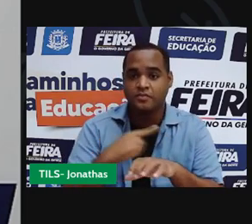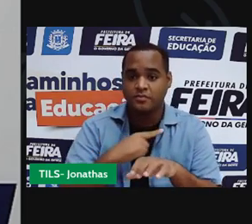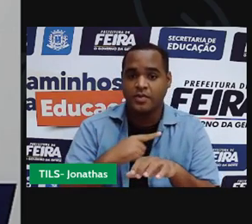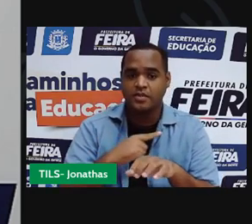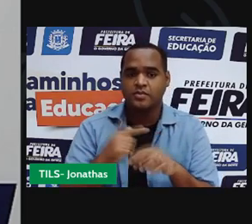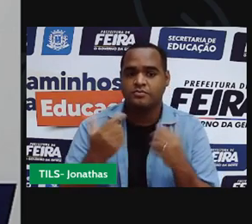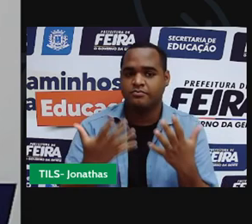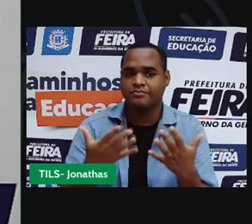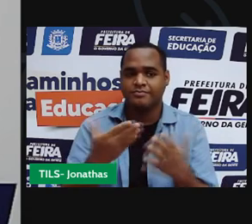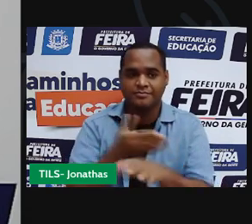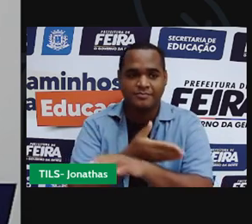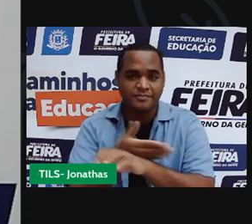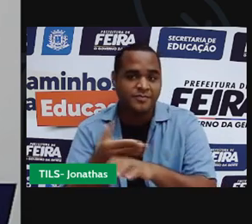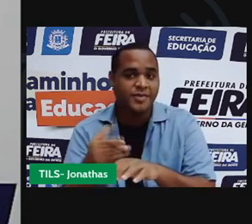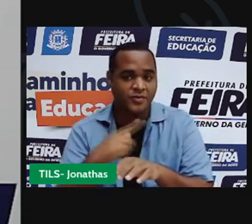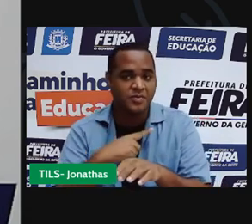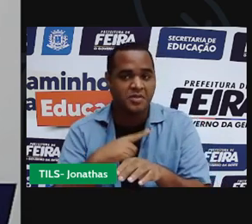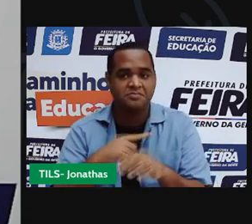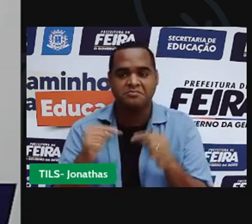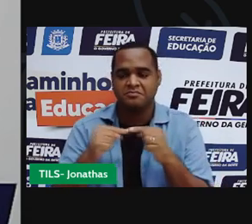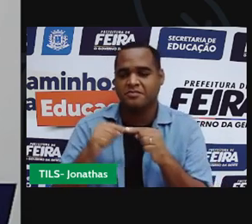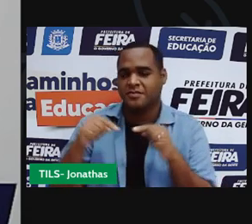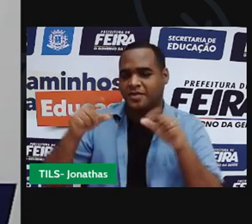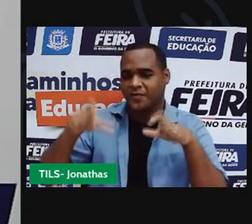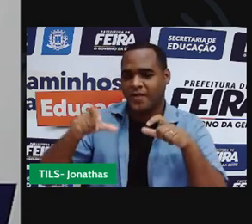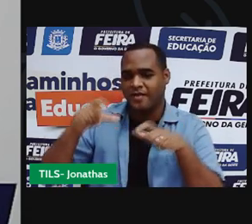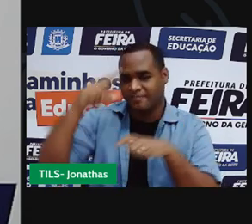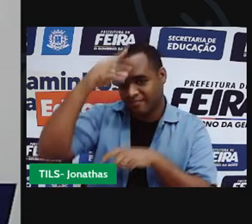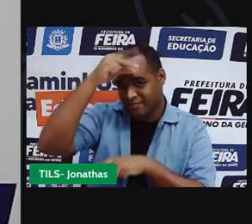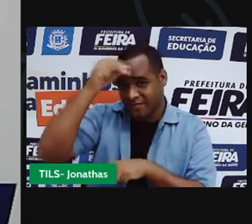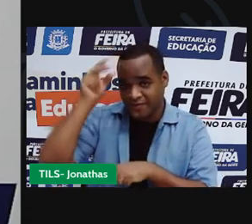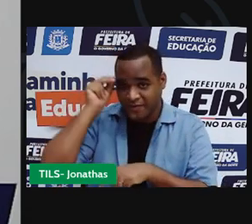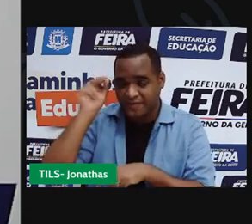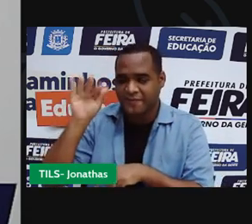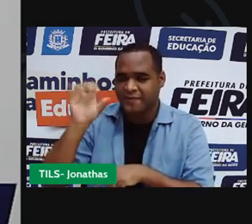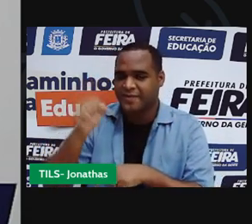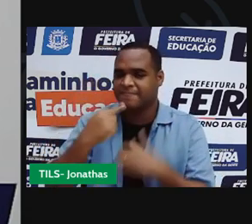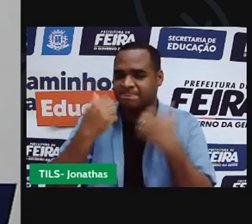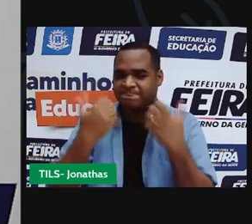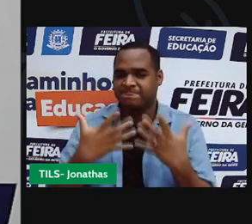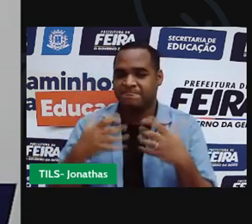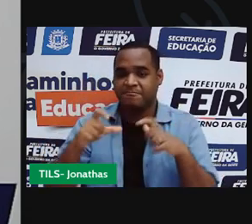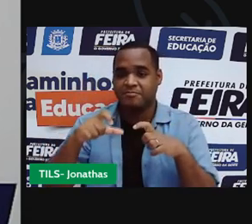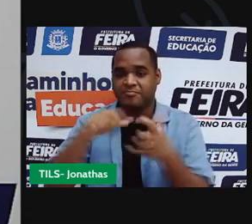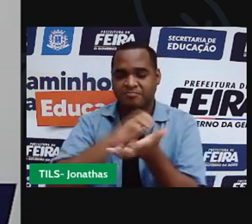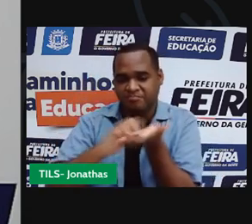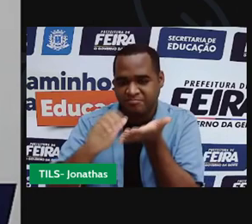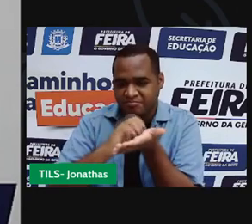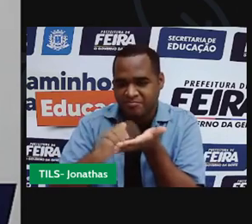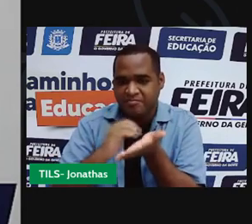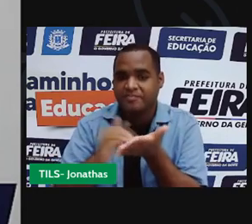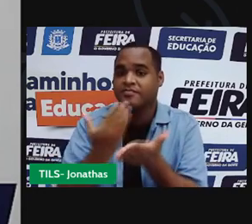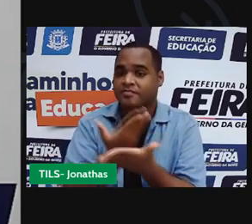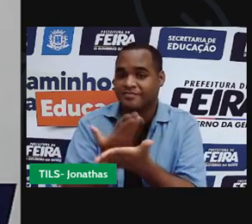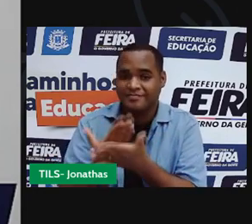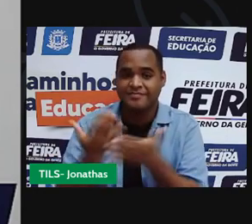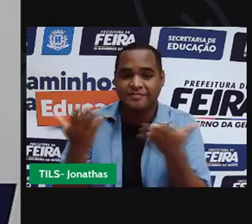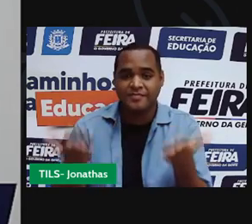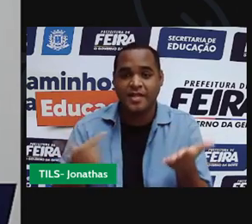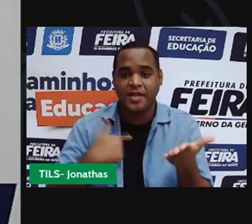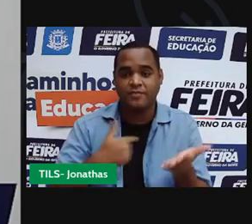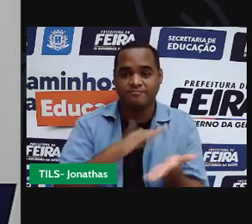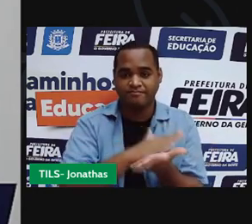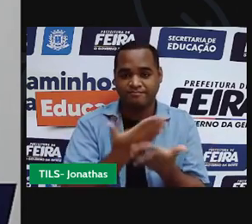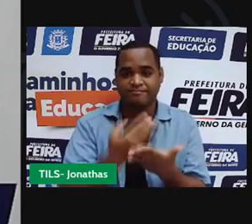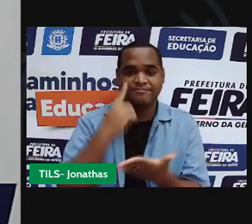Aqui atrás de mim está o logo da Prefeitura Municipal de Feira de Santana e da Secretaria Municipal de Educação. E a gente tem aqui hoje nosso intérprete,